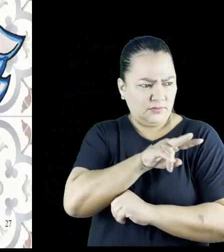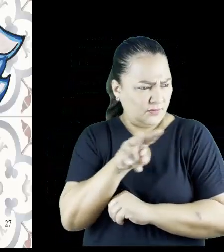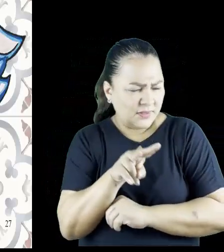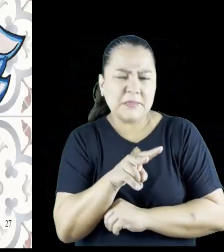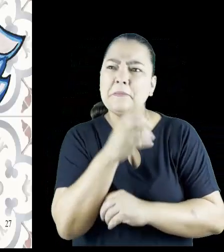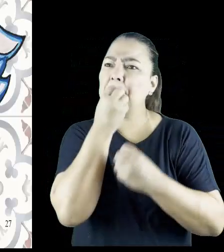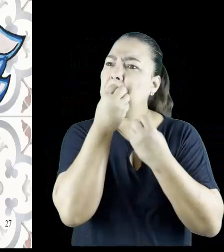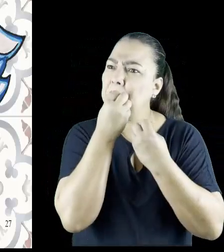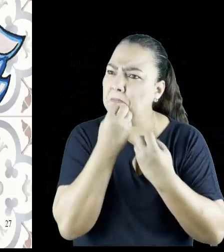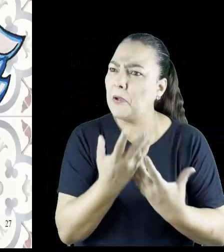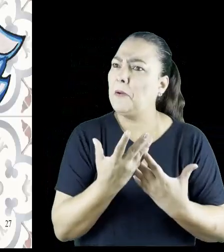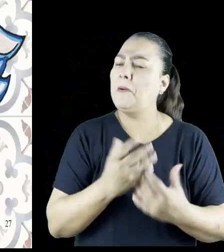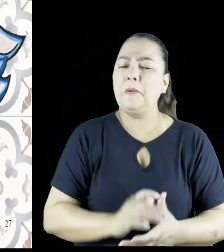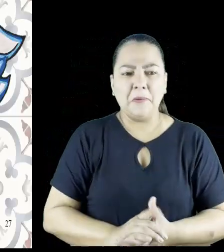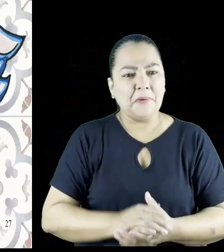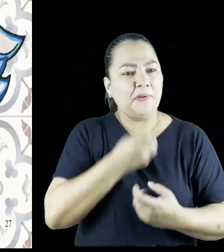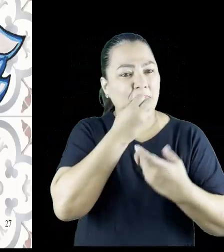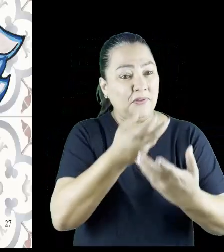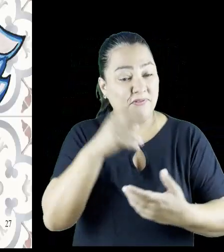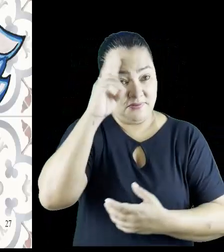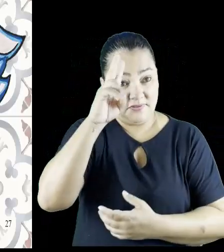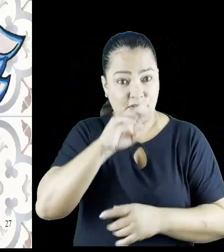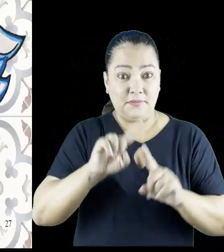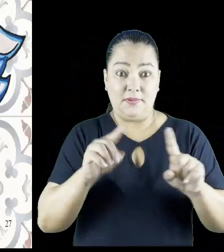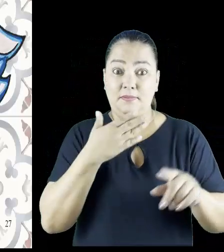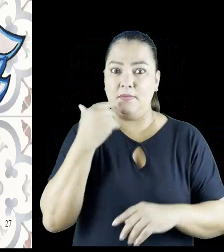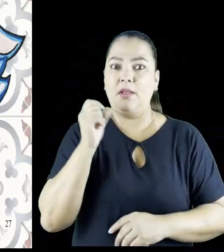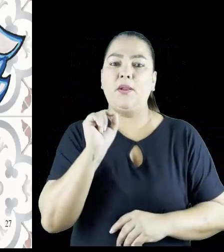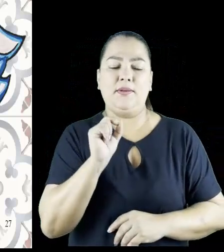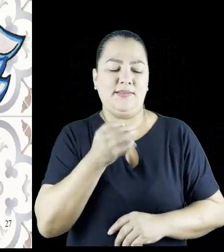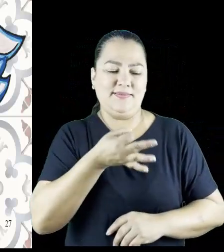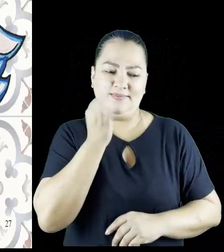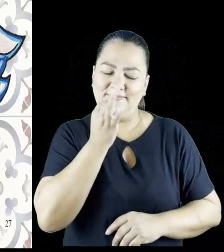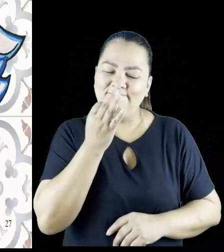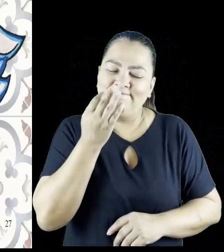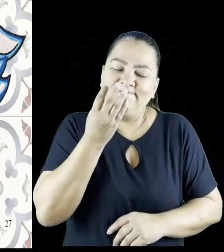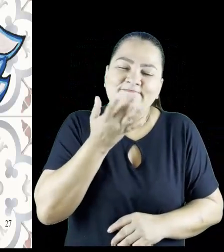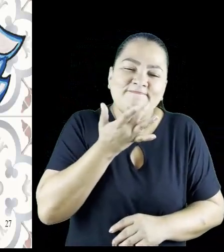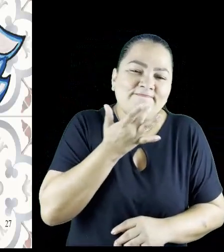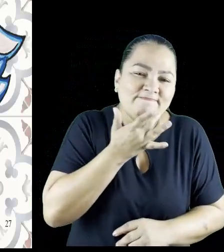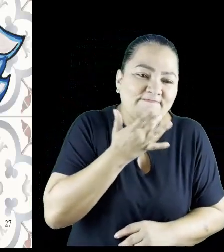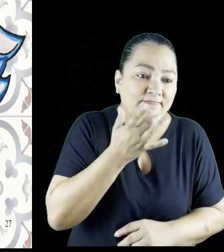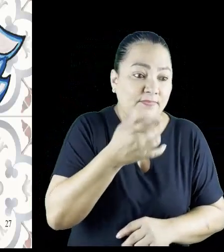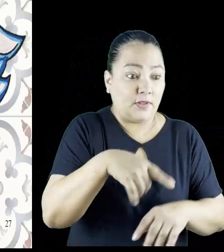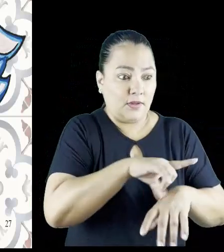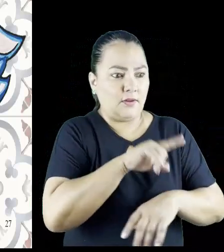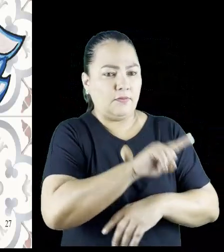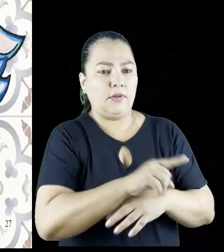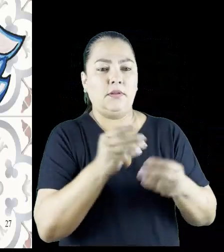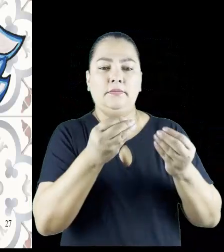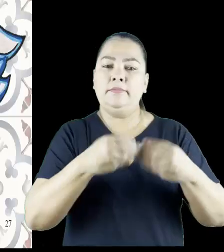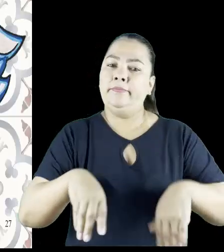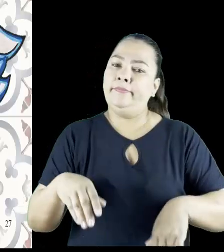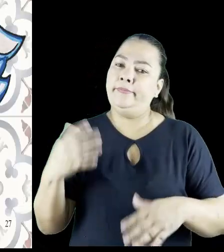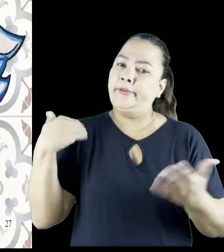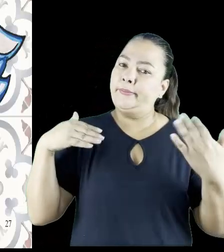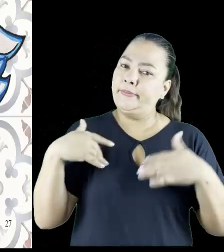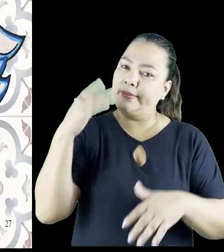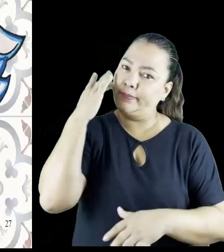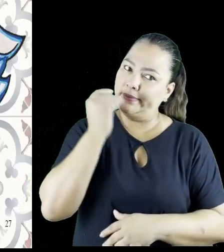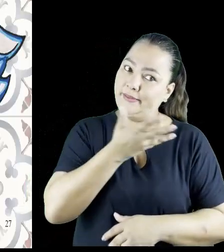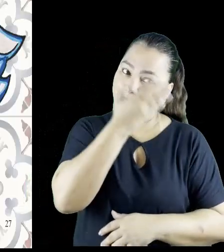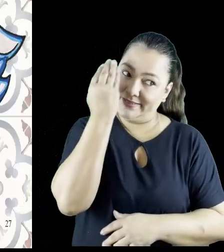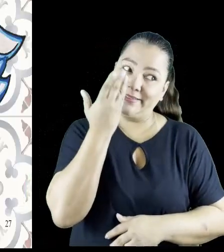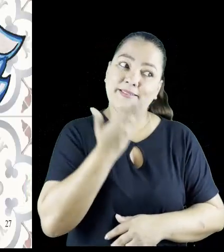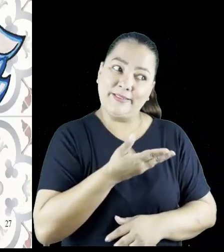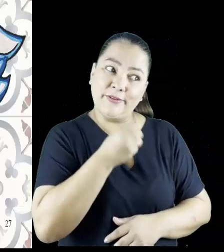Davi... Vocês são muito bons em contar história, mas é melhor a gente ir tomar esse café delicioso antes que vocês estraguem o